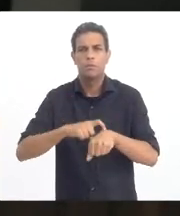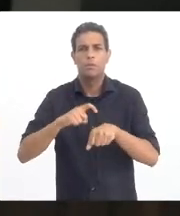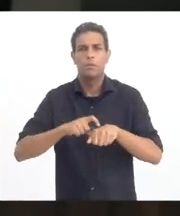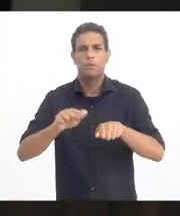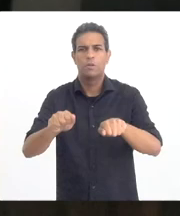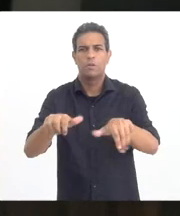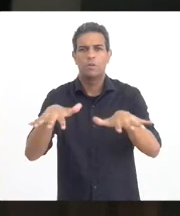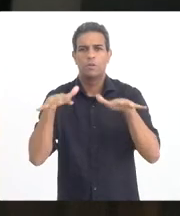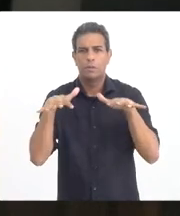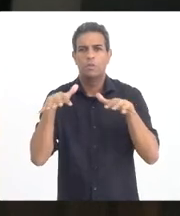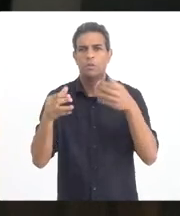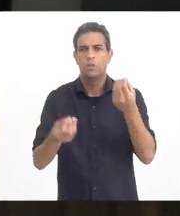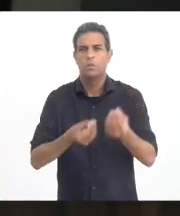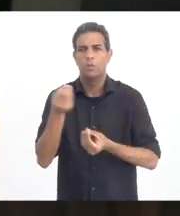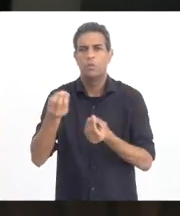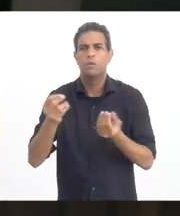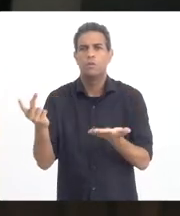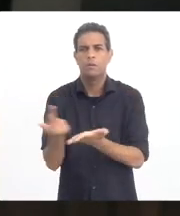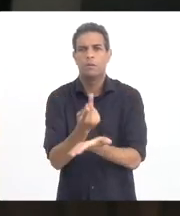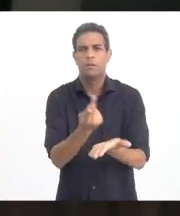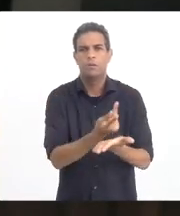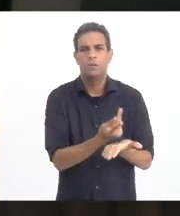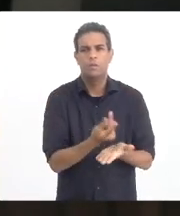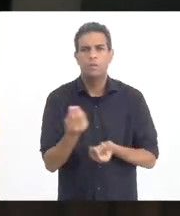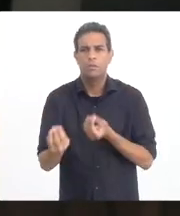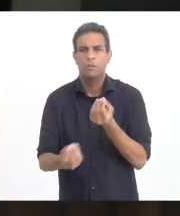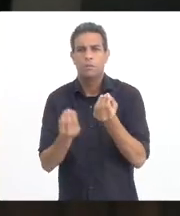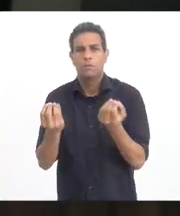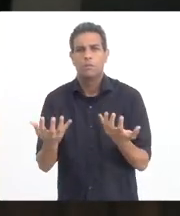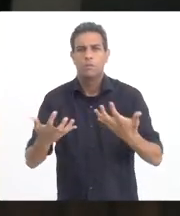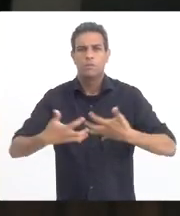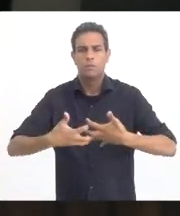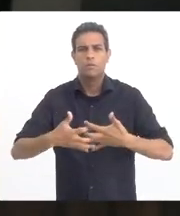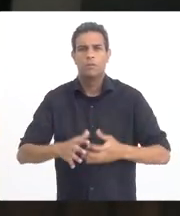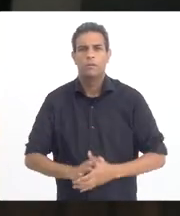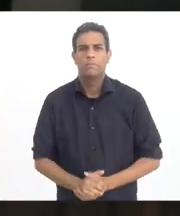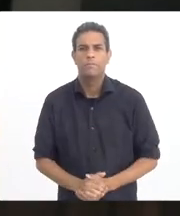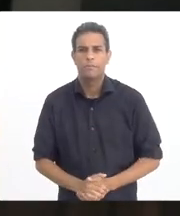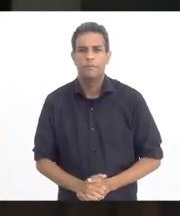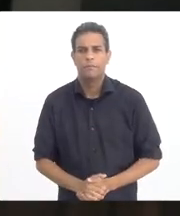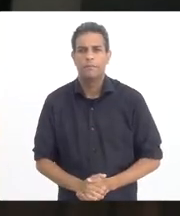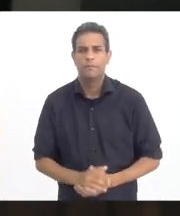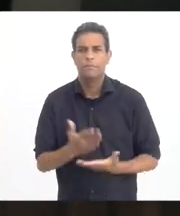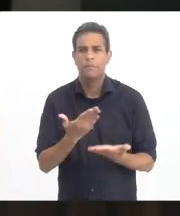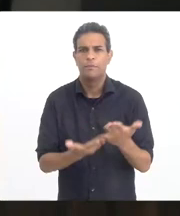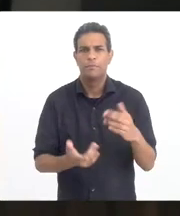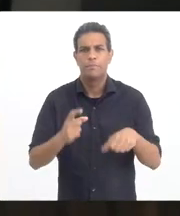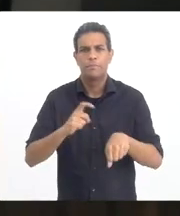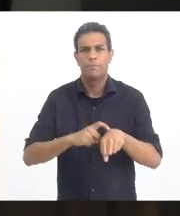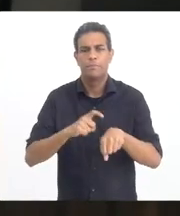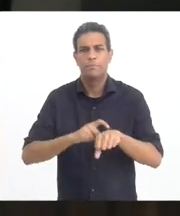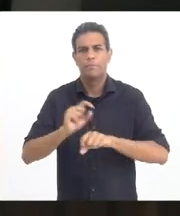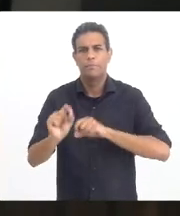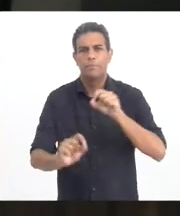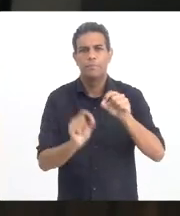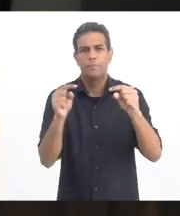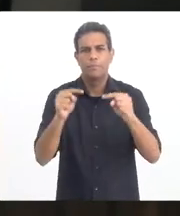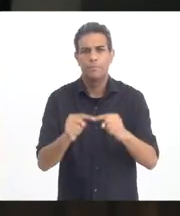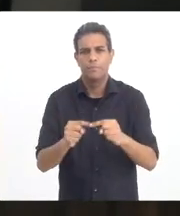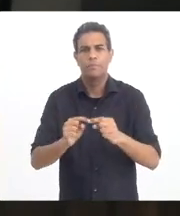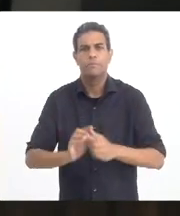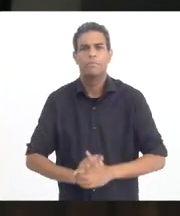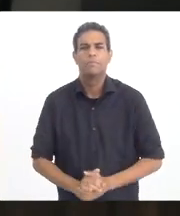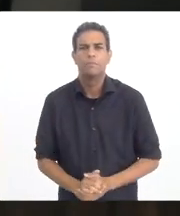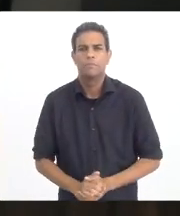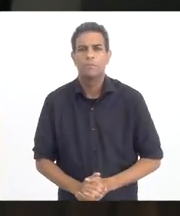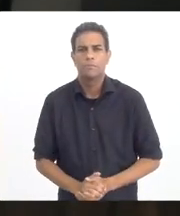pública, pode acontecer que alguns que se inscreveram não terão oportunidade. Só por essa questão. Mas agradeço pela